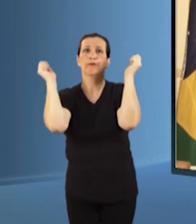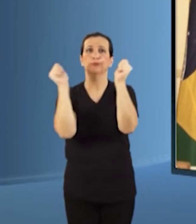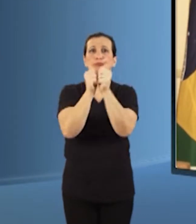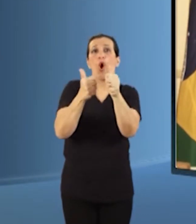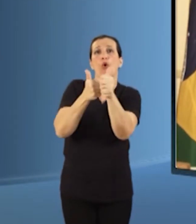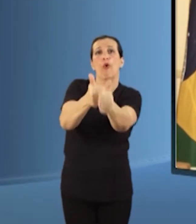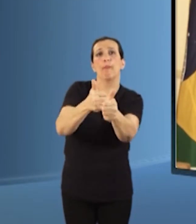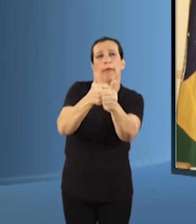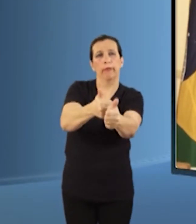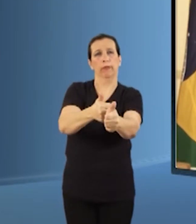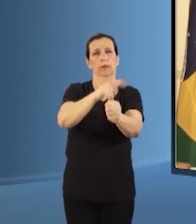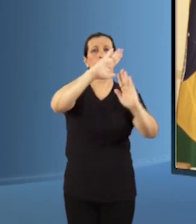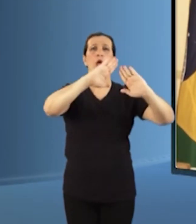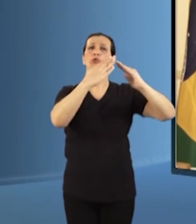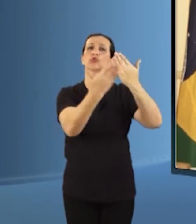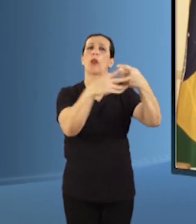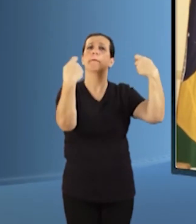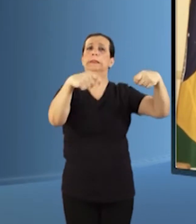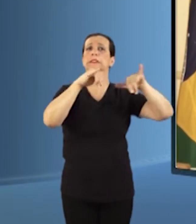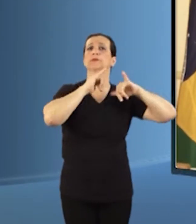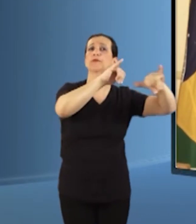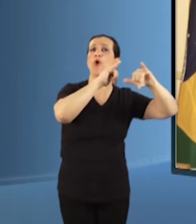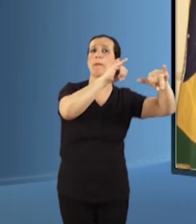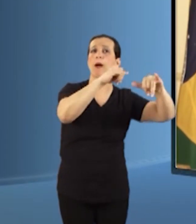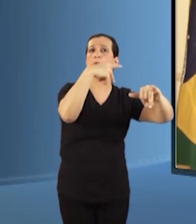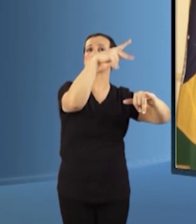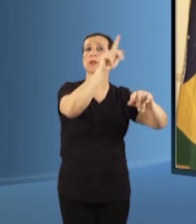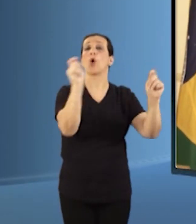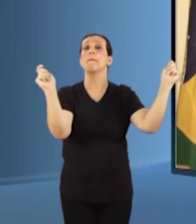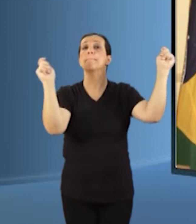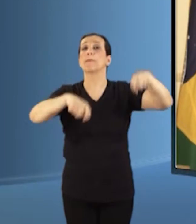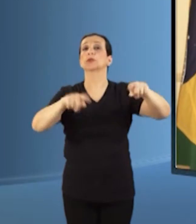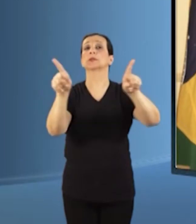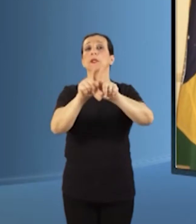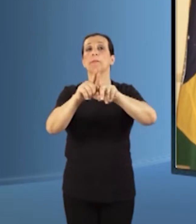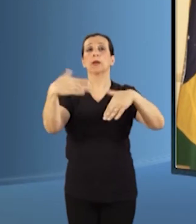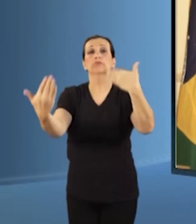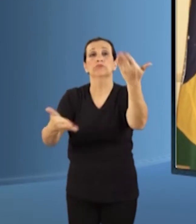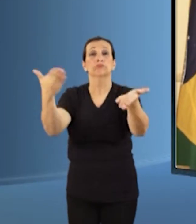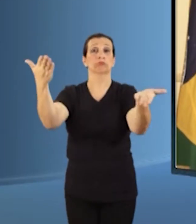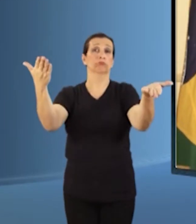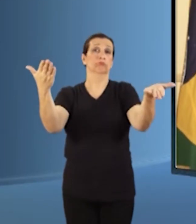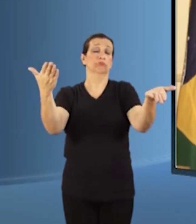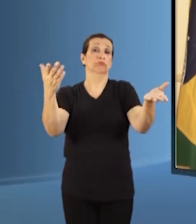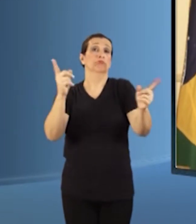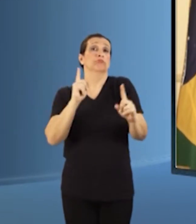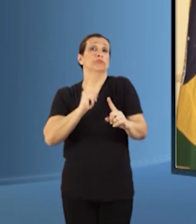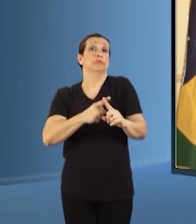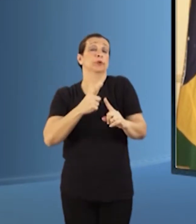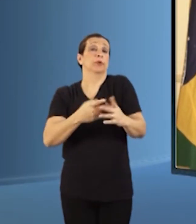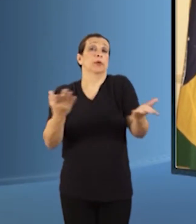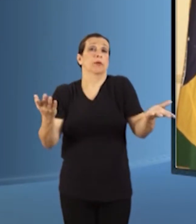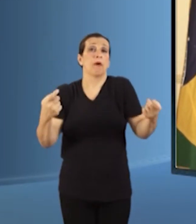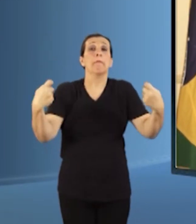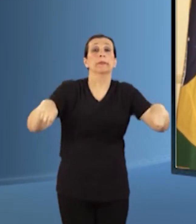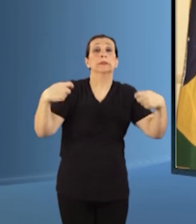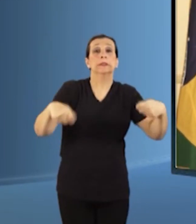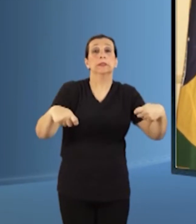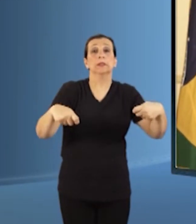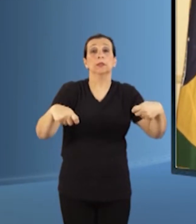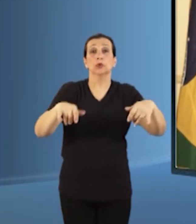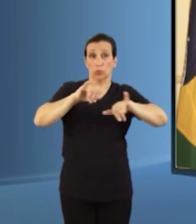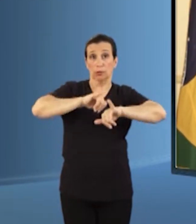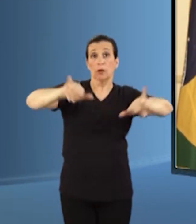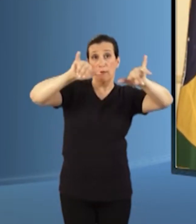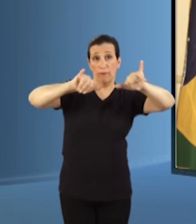um trabalho com uma fonoaudióloga, um acompanhamento. Essa escola precisa ser informada das suas possibilidades, dos cuidados,